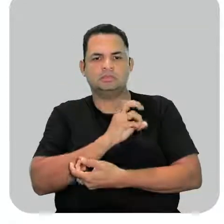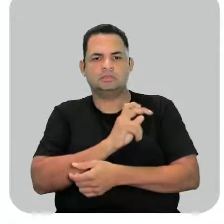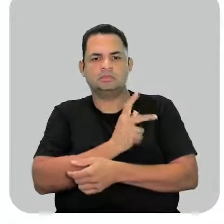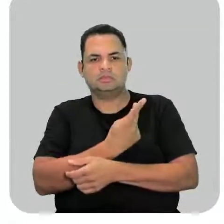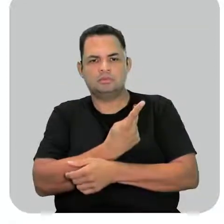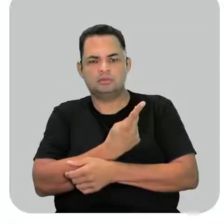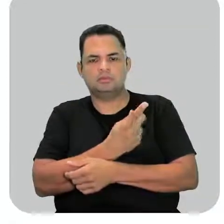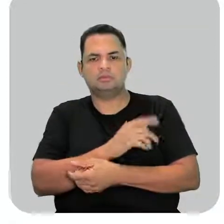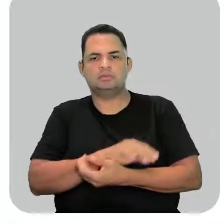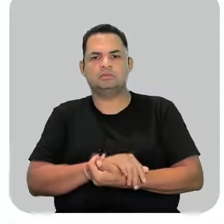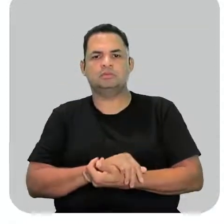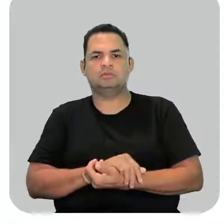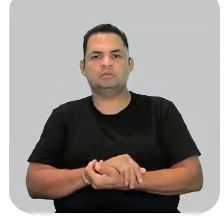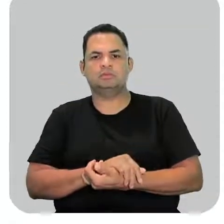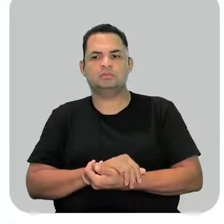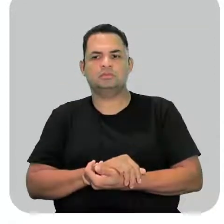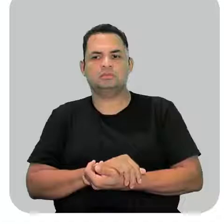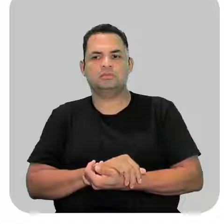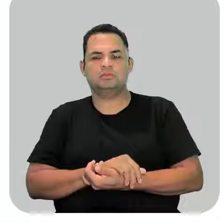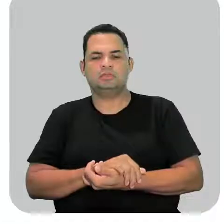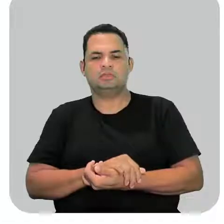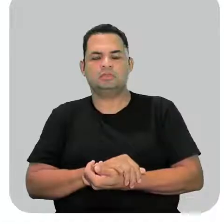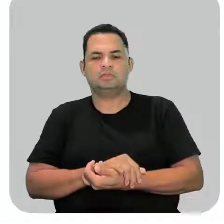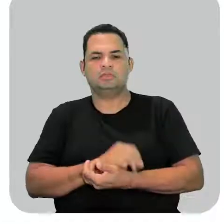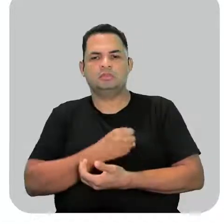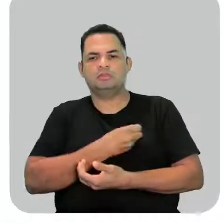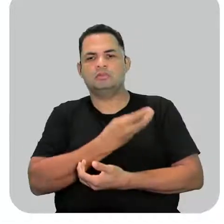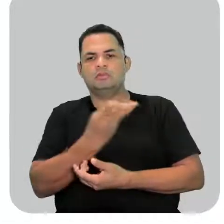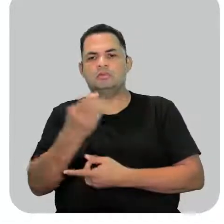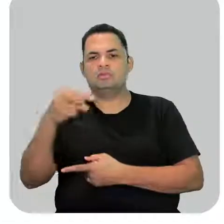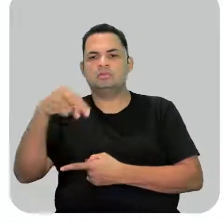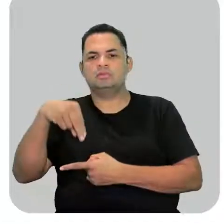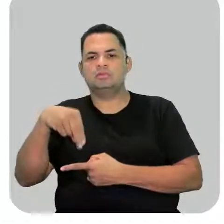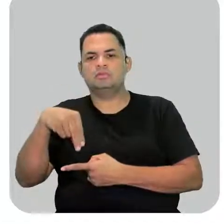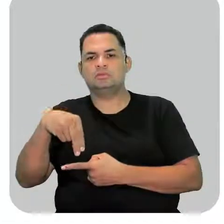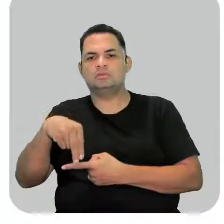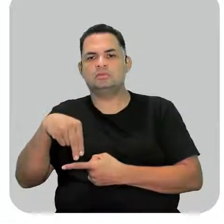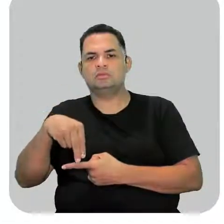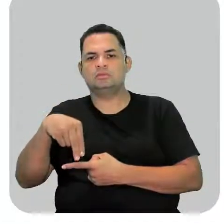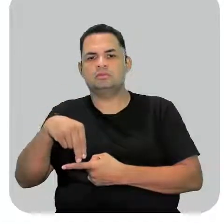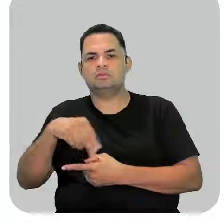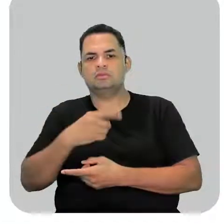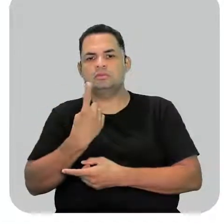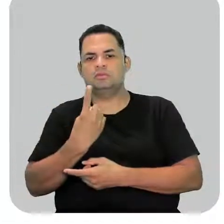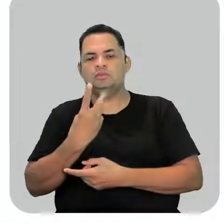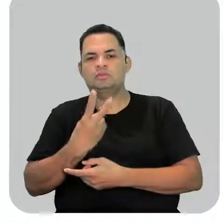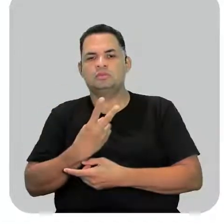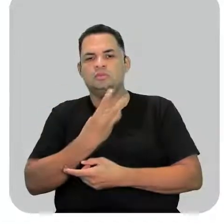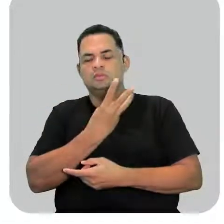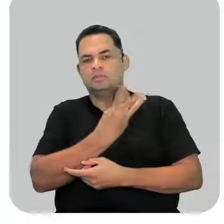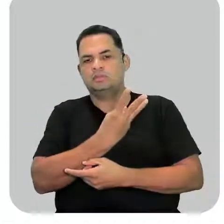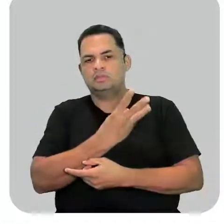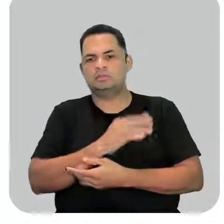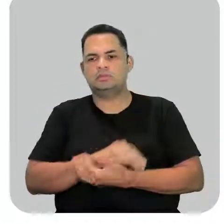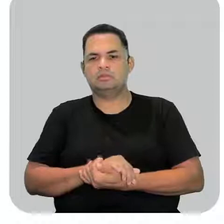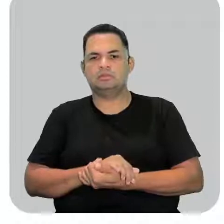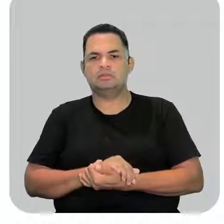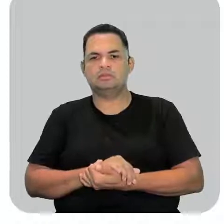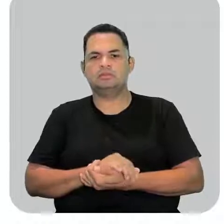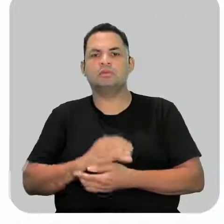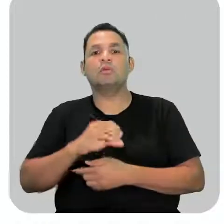5. E aí eu vou ter quantos nitrogênios? Vou ter 1, 2, 3.